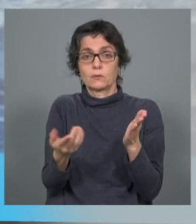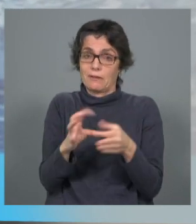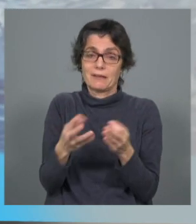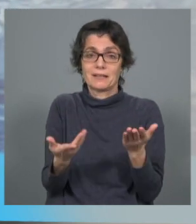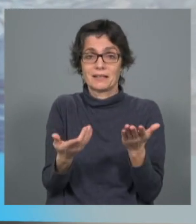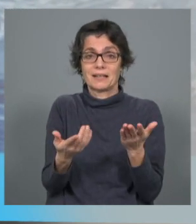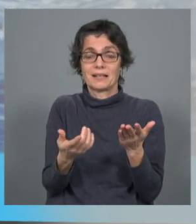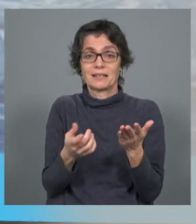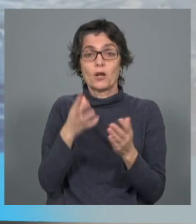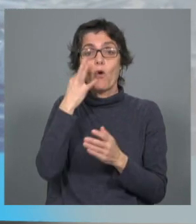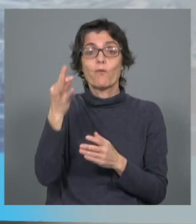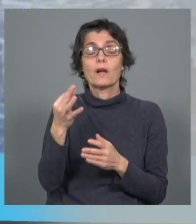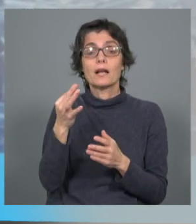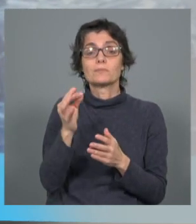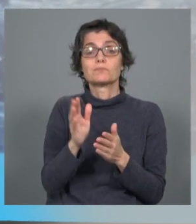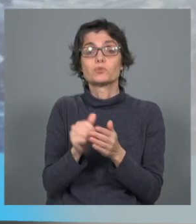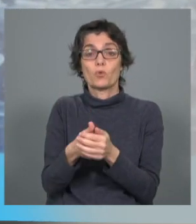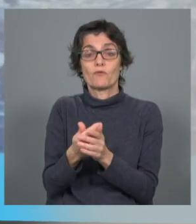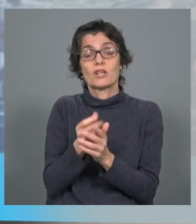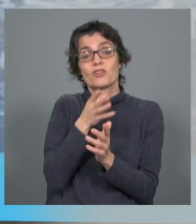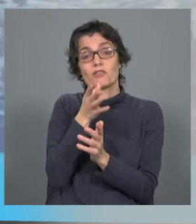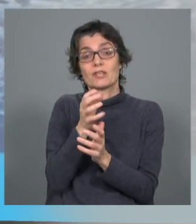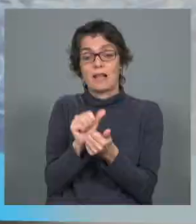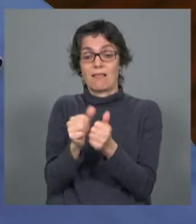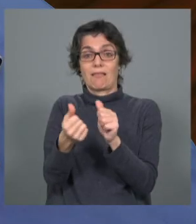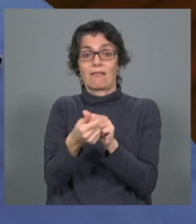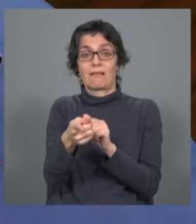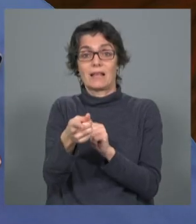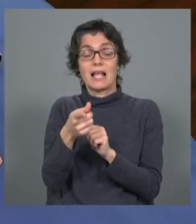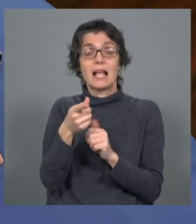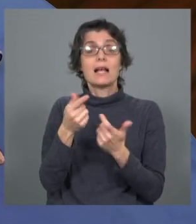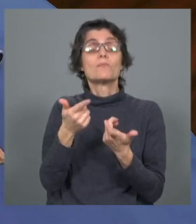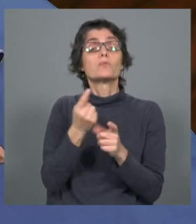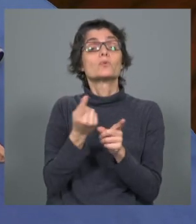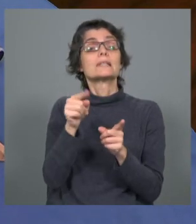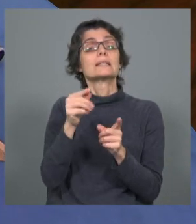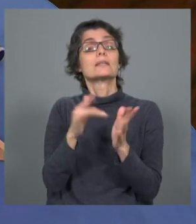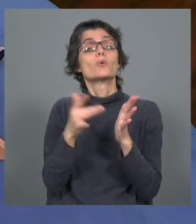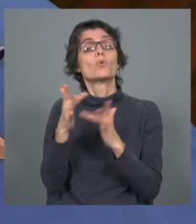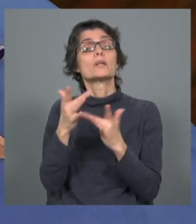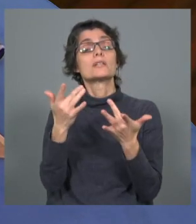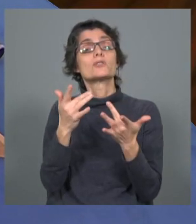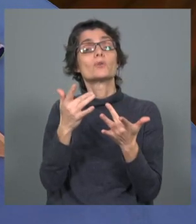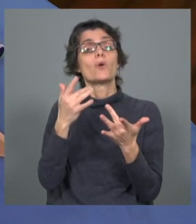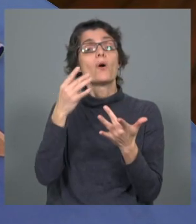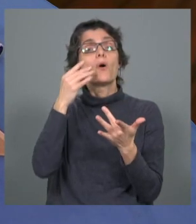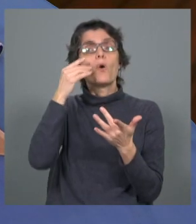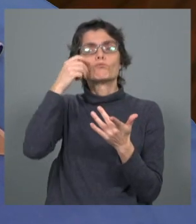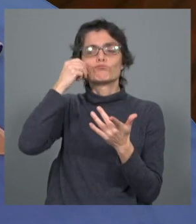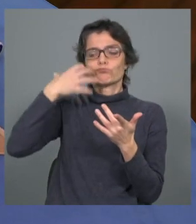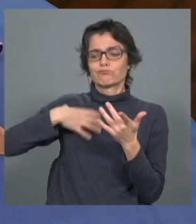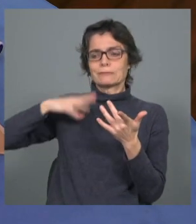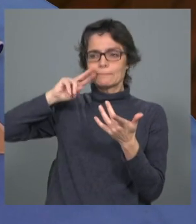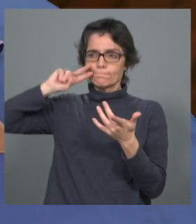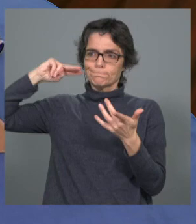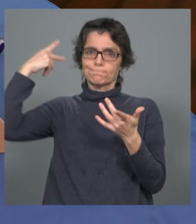sobretudo no Evangelho, também aponta para esta transformação, que há uma transfiguração que nos revela Deus de outra